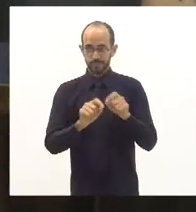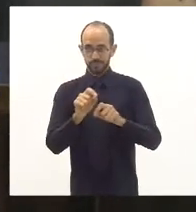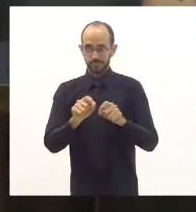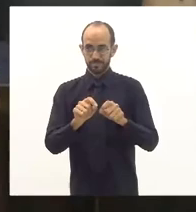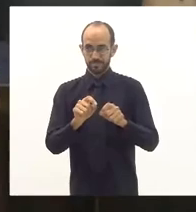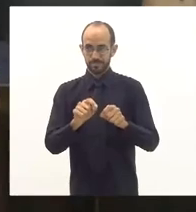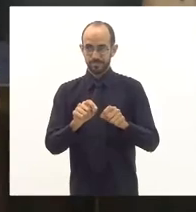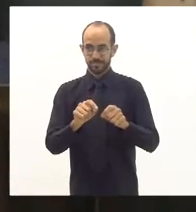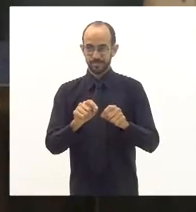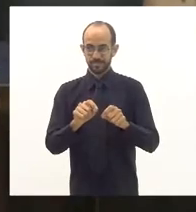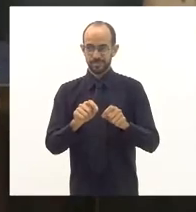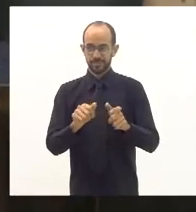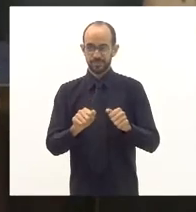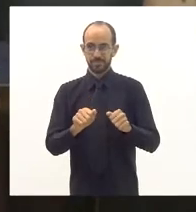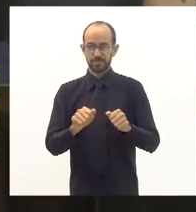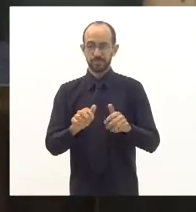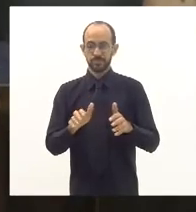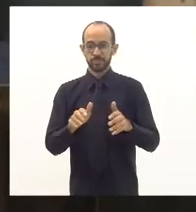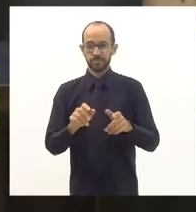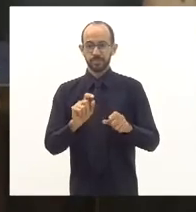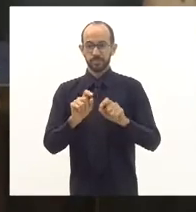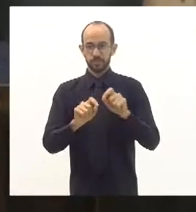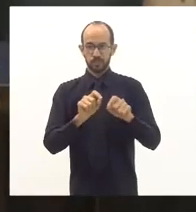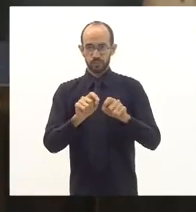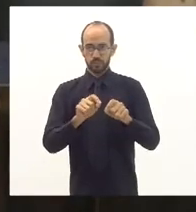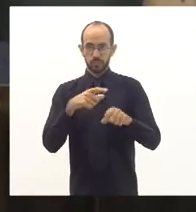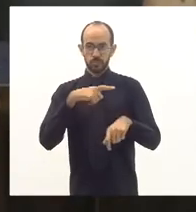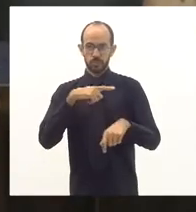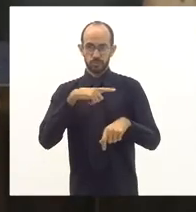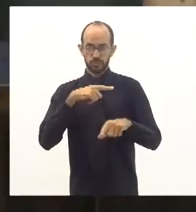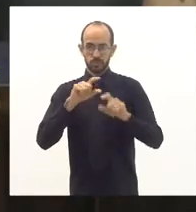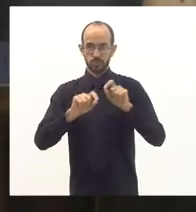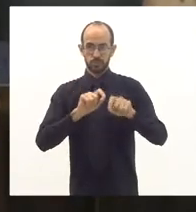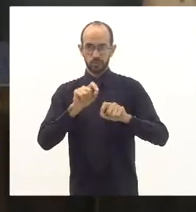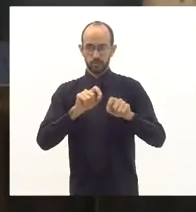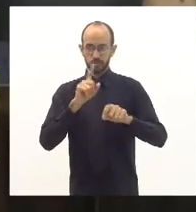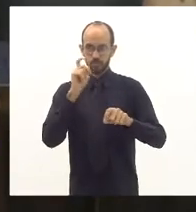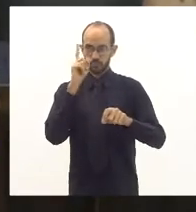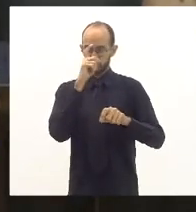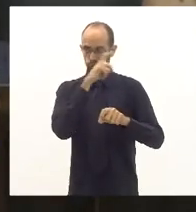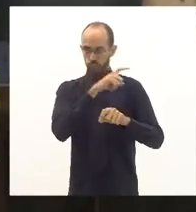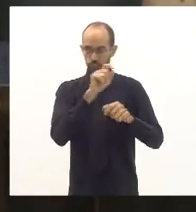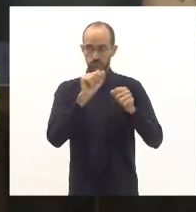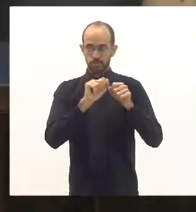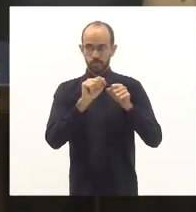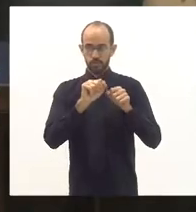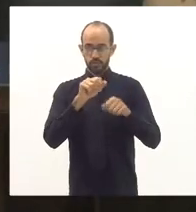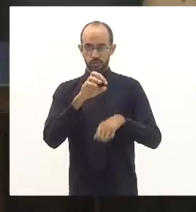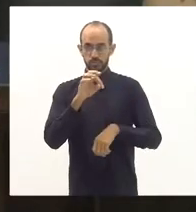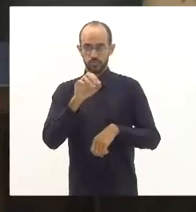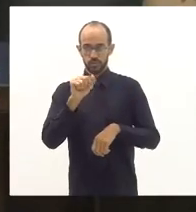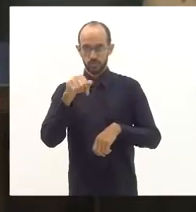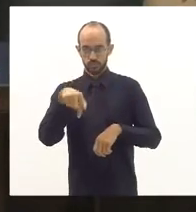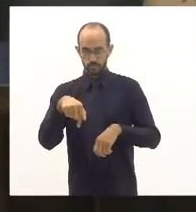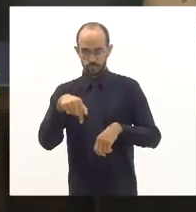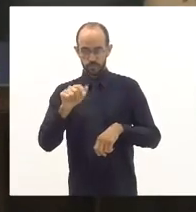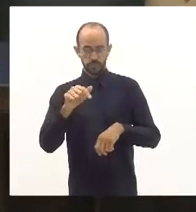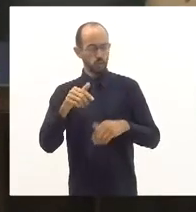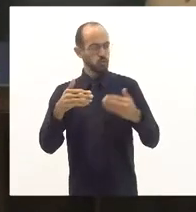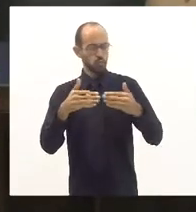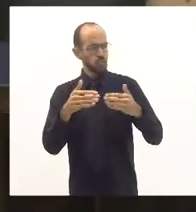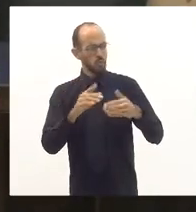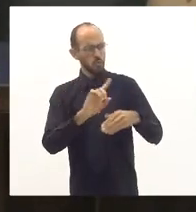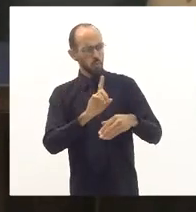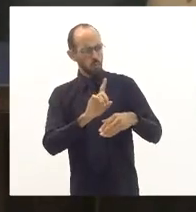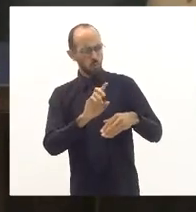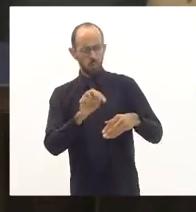Então, havendo a disposição, porque tem a dificuldade de fazer um TAC é quando a pessoa fala, não concordo com isso, ou não